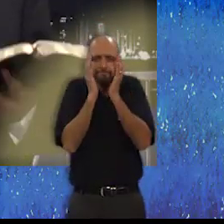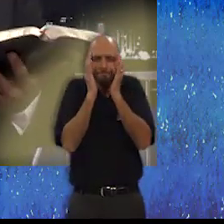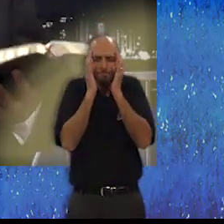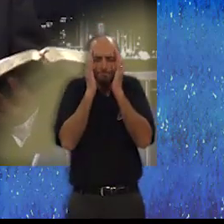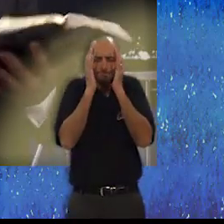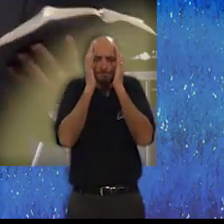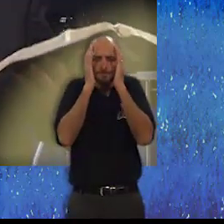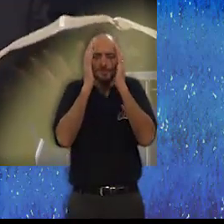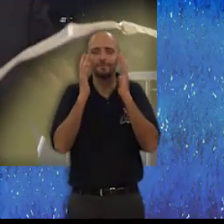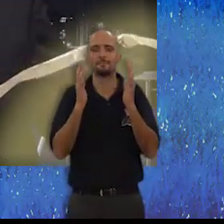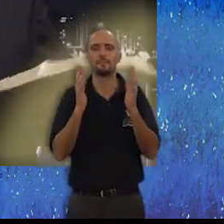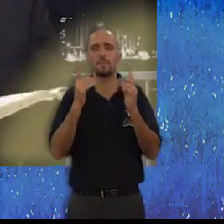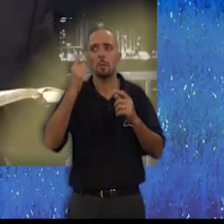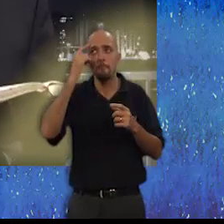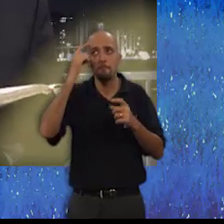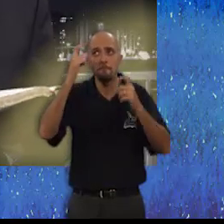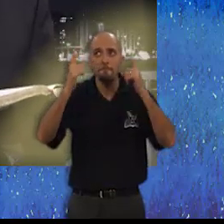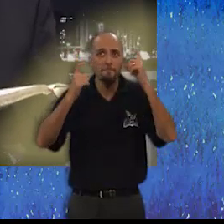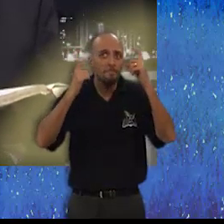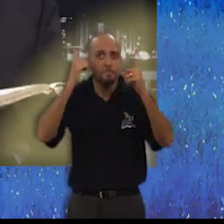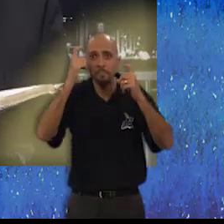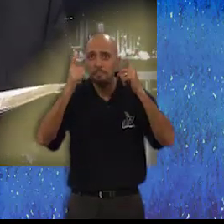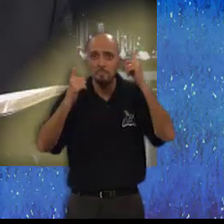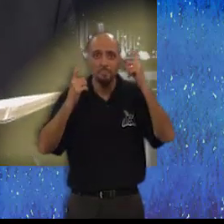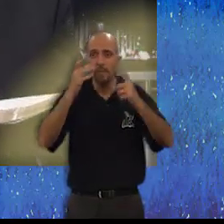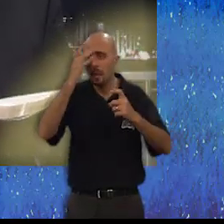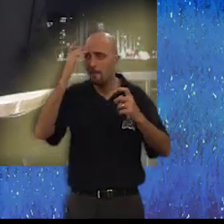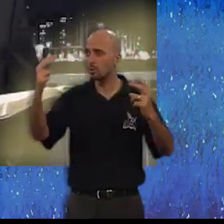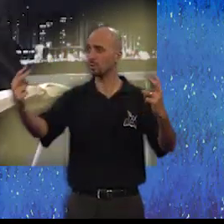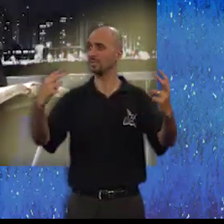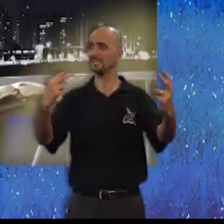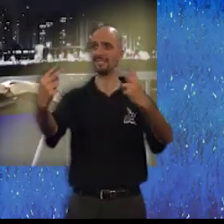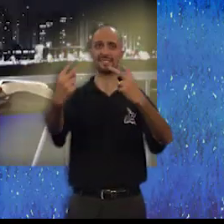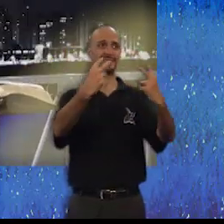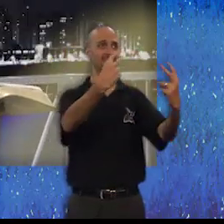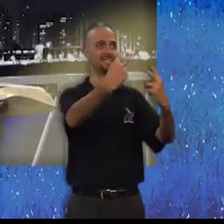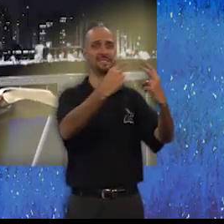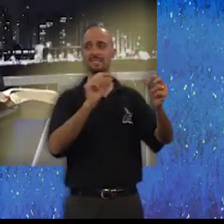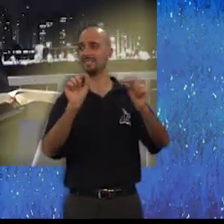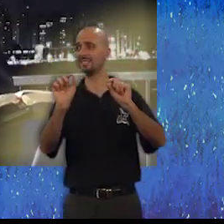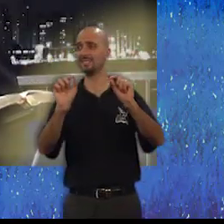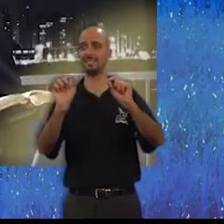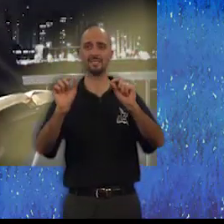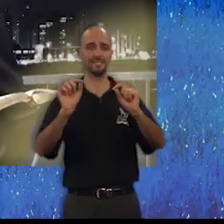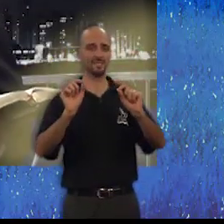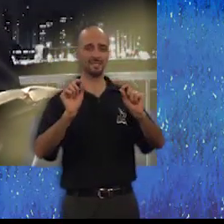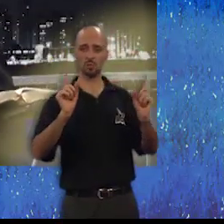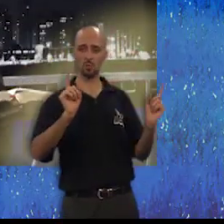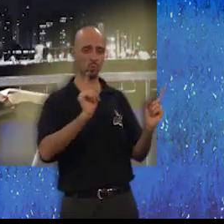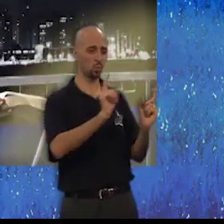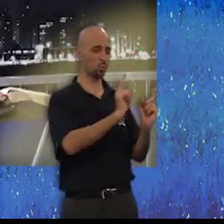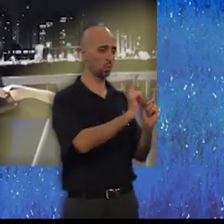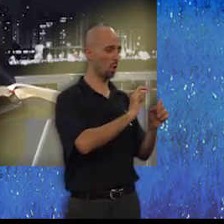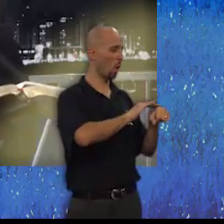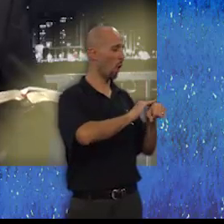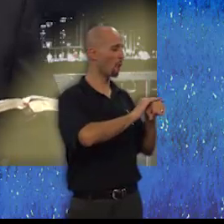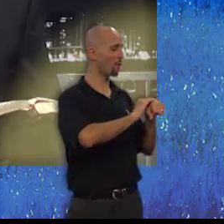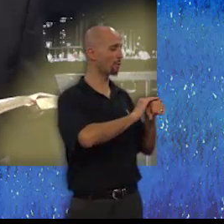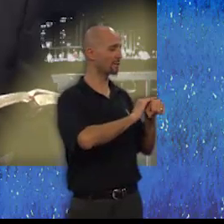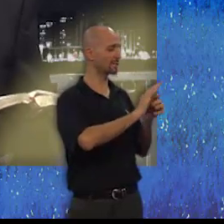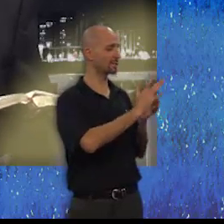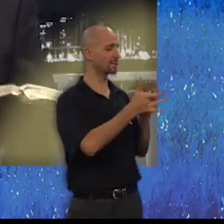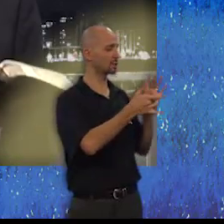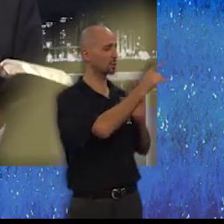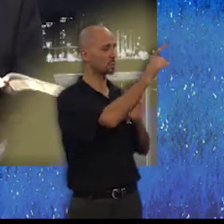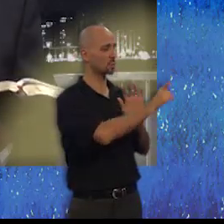estar preocupado com o que as pessoas poderiam pensar, ele resolveu procurar Jesus à noite. Porque Jesus